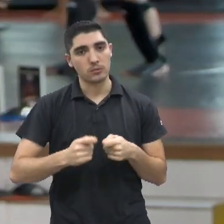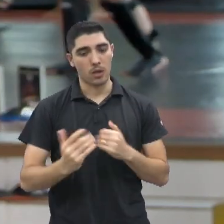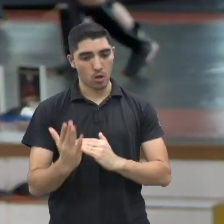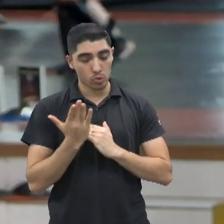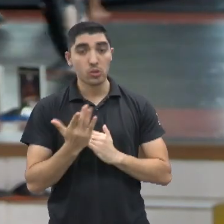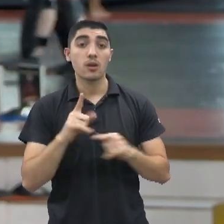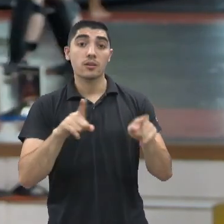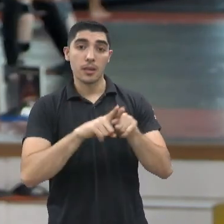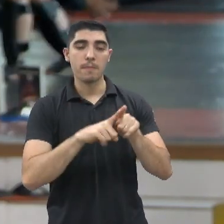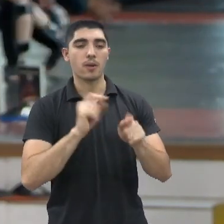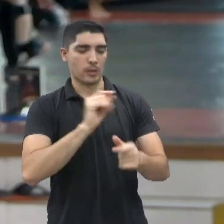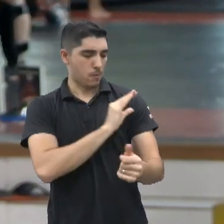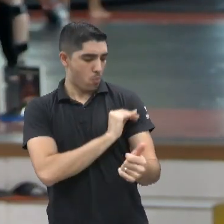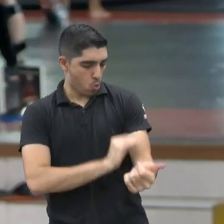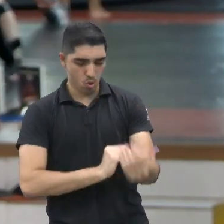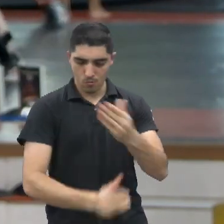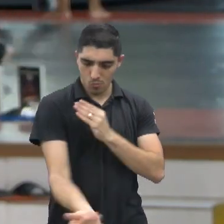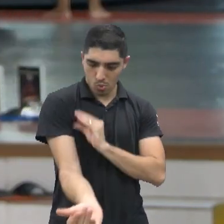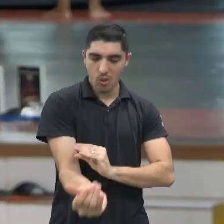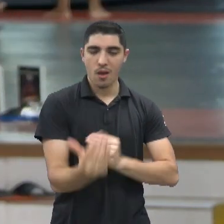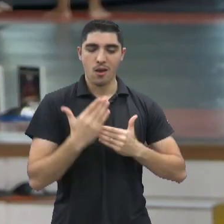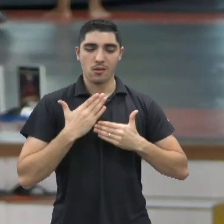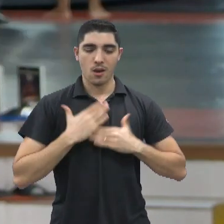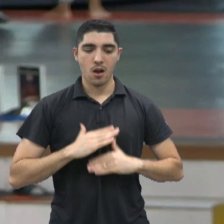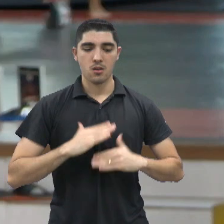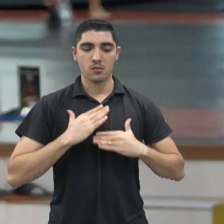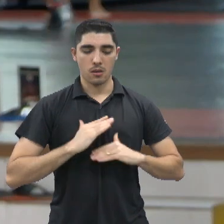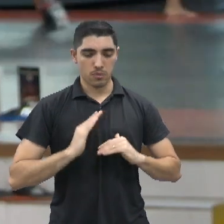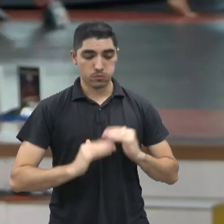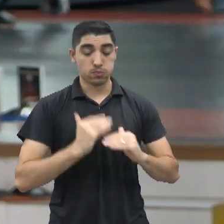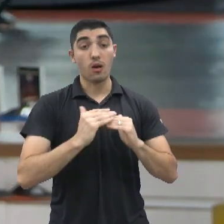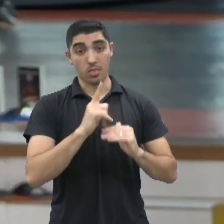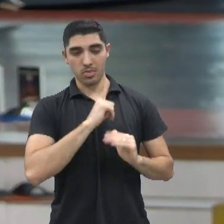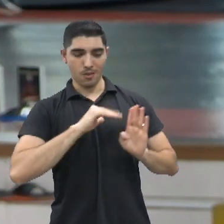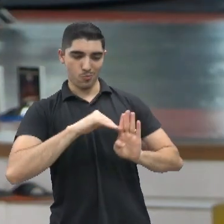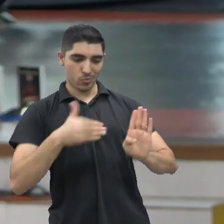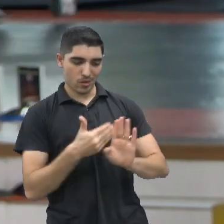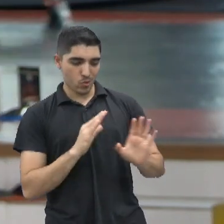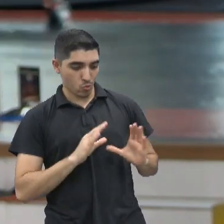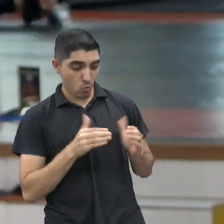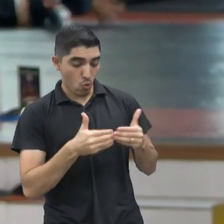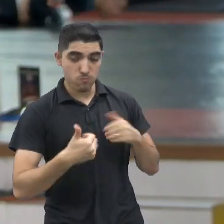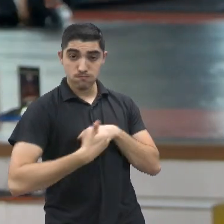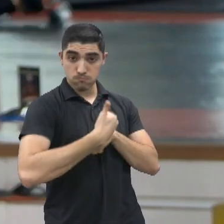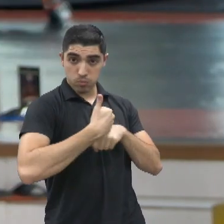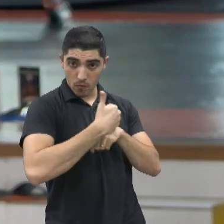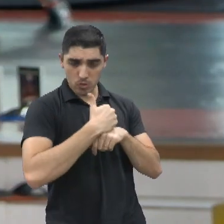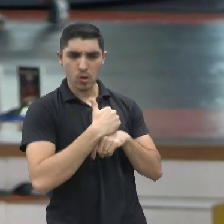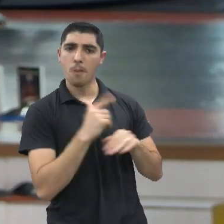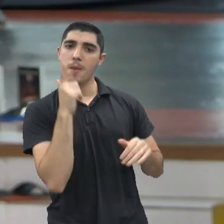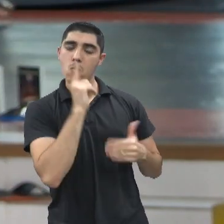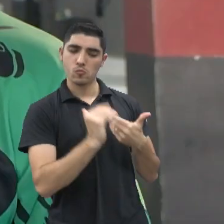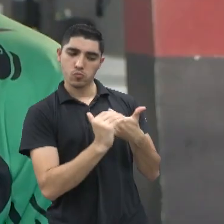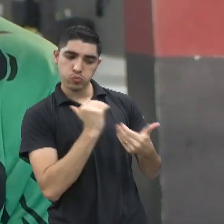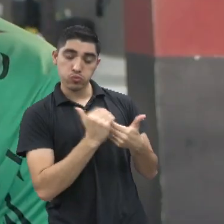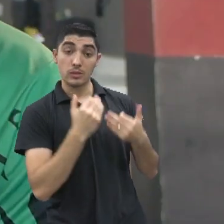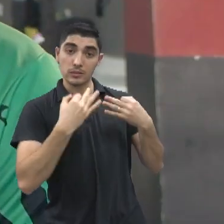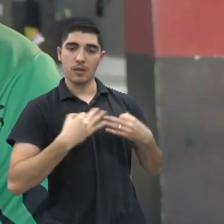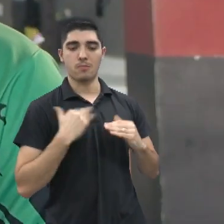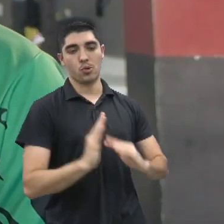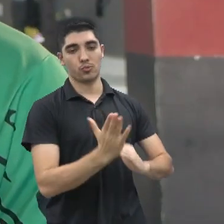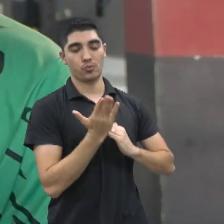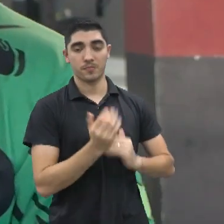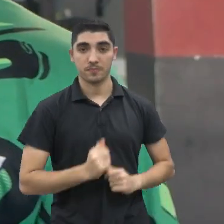da musculatura. Então, assim, eu falo que eu tenho uma equipe multidisciplinar para que a Rehuk possa dar a melhor performance na hora do combate. Ela tem